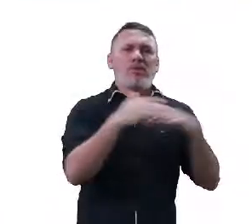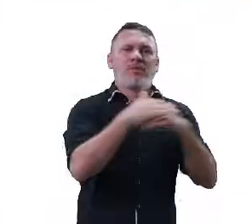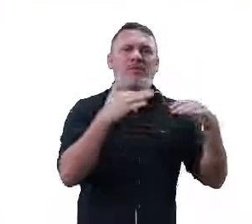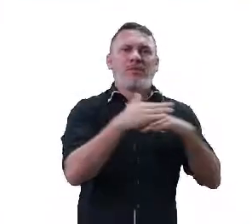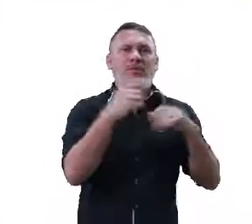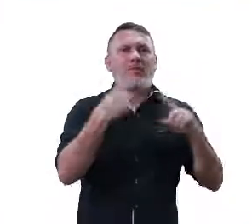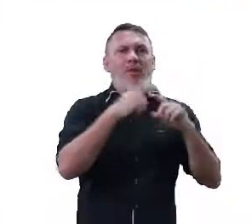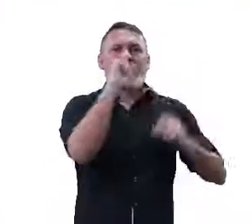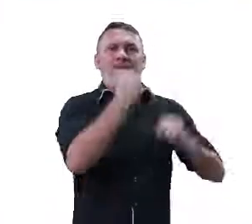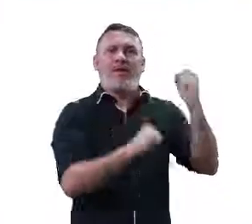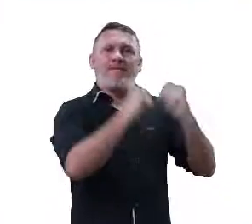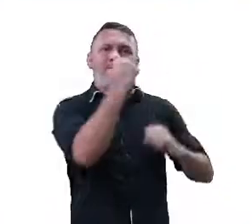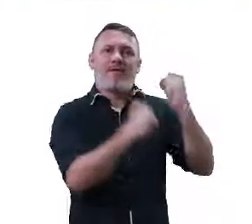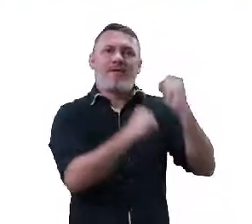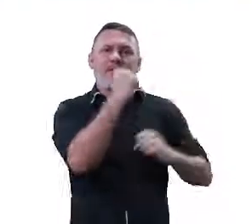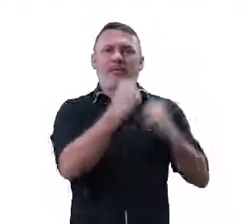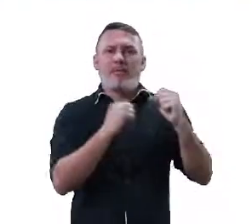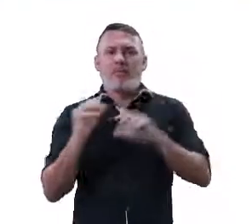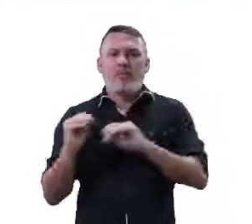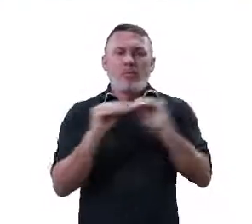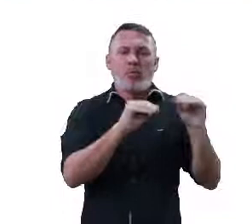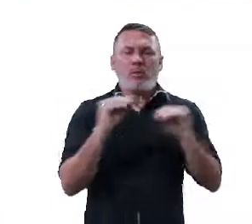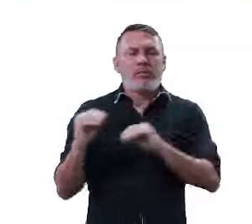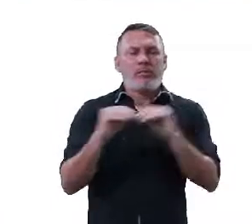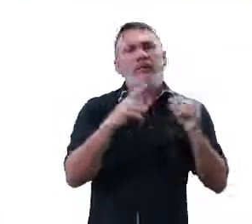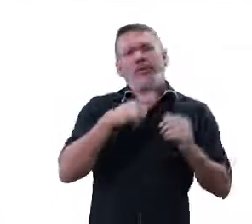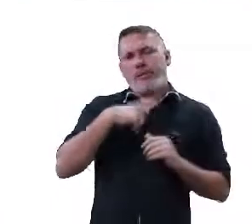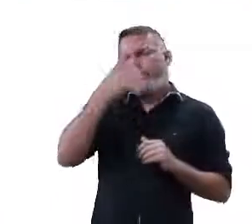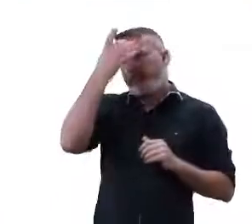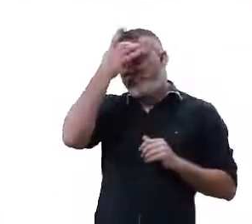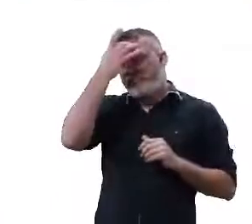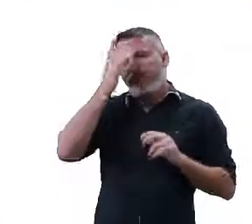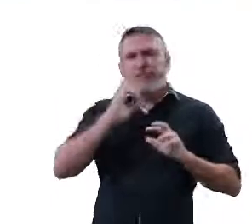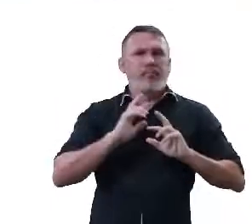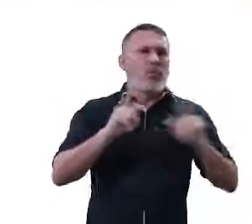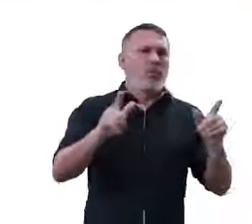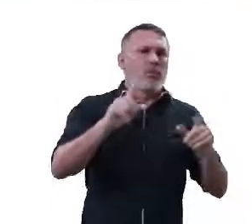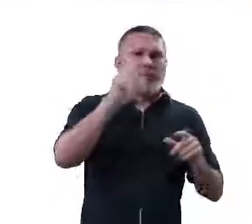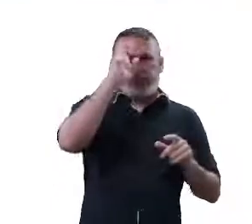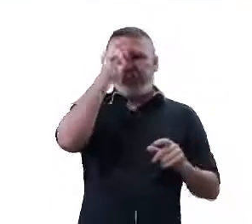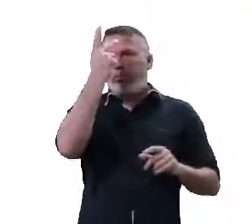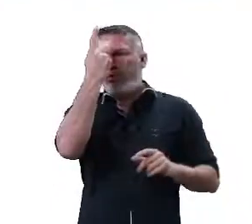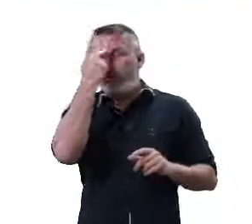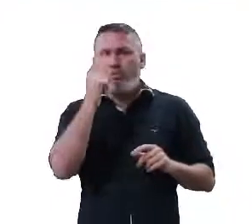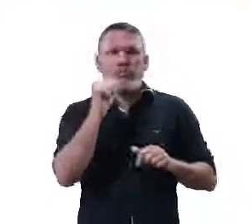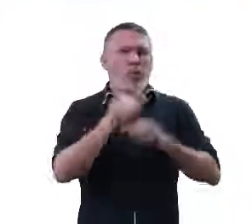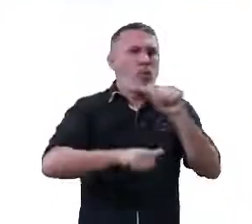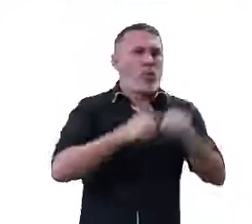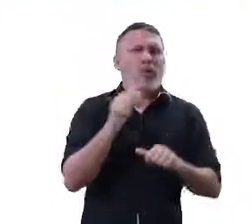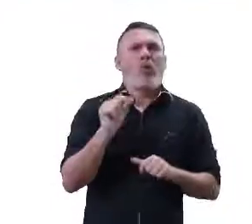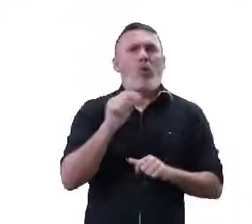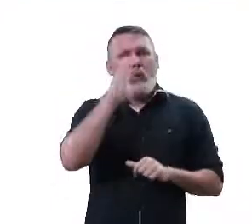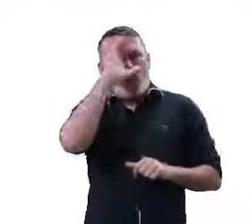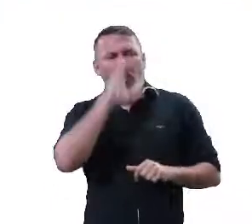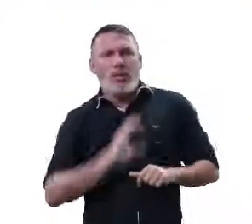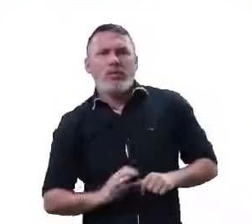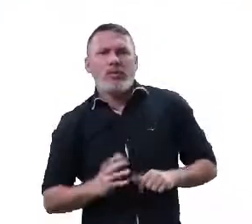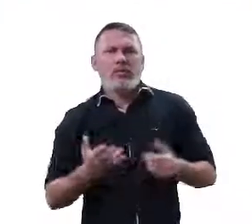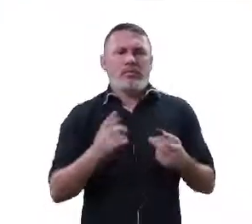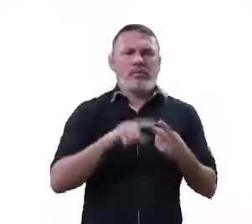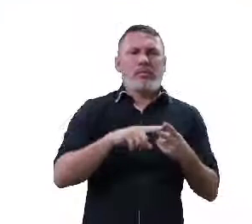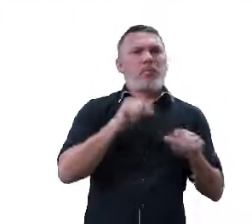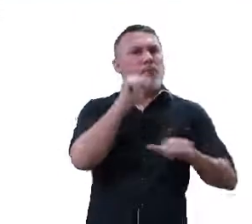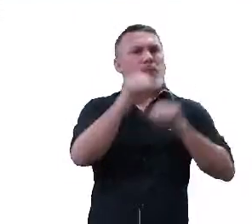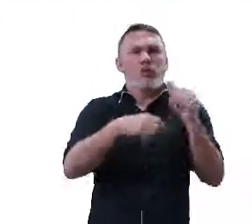Esse deslocamento, obviamente, vai trazer mudanças comportamentais, mudanças na